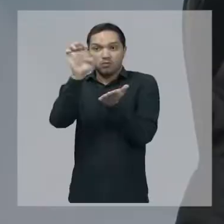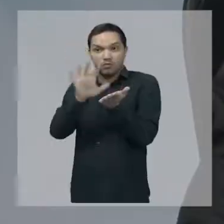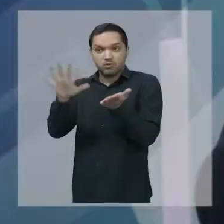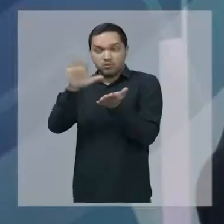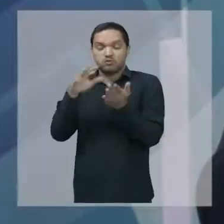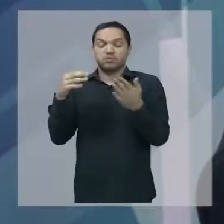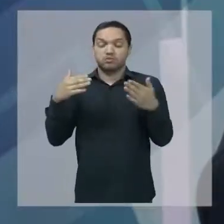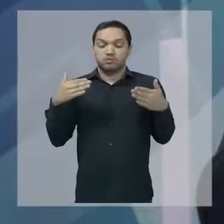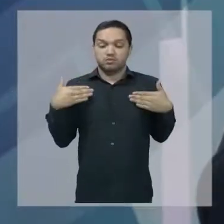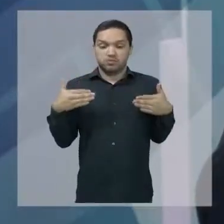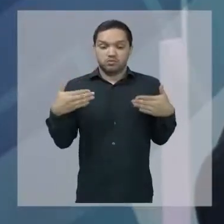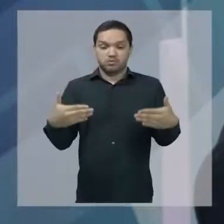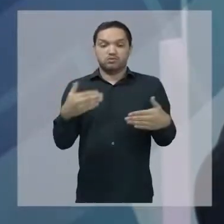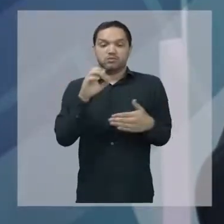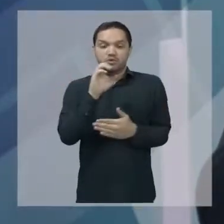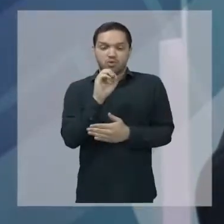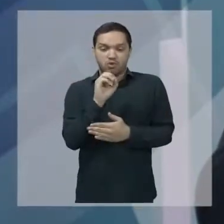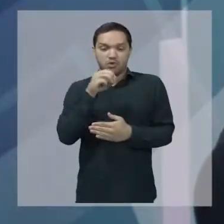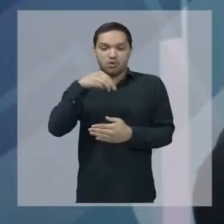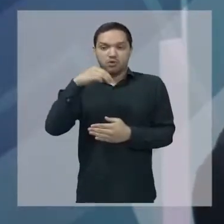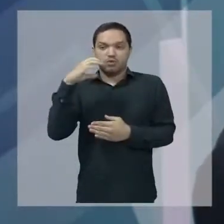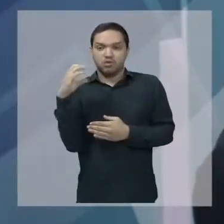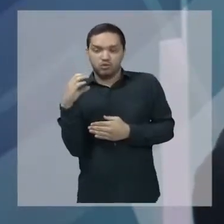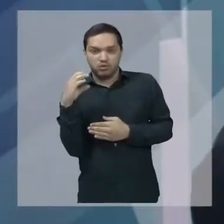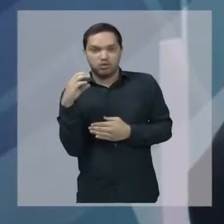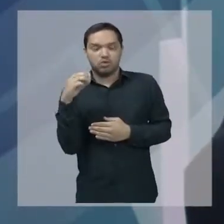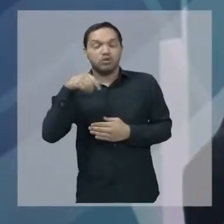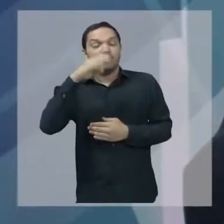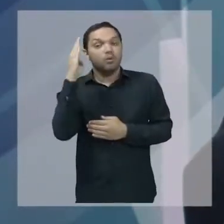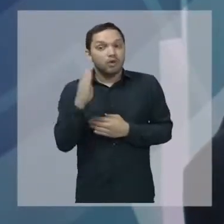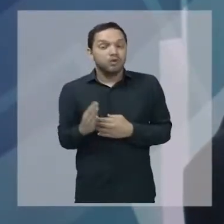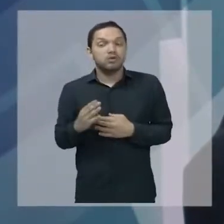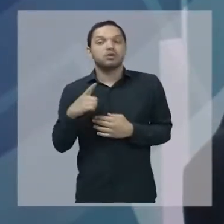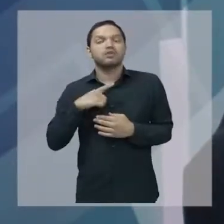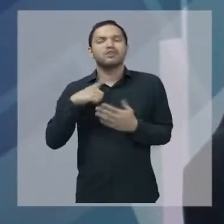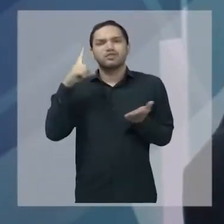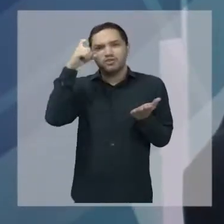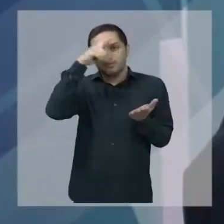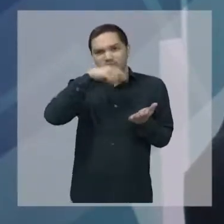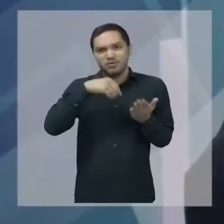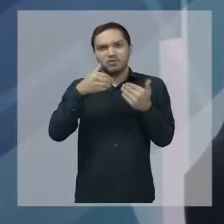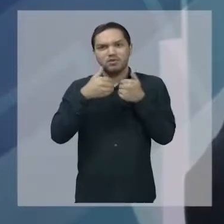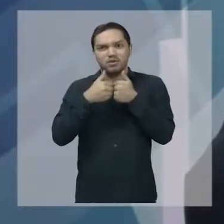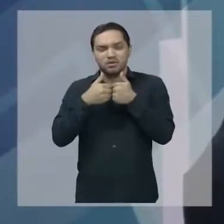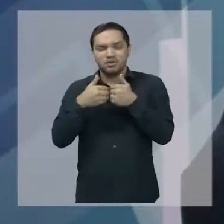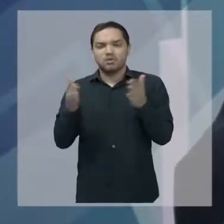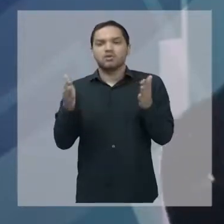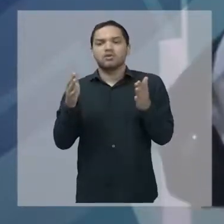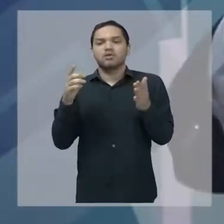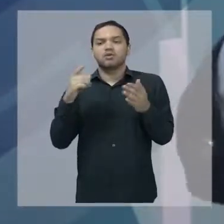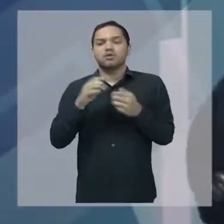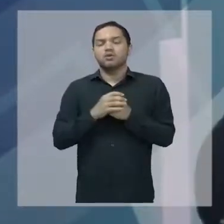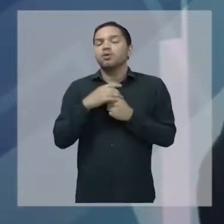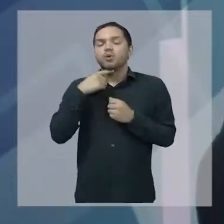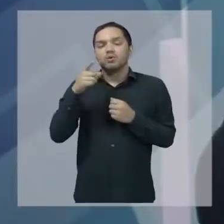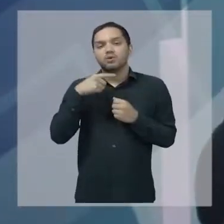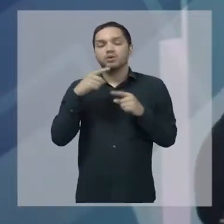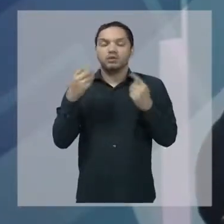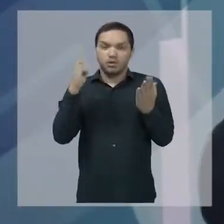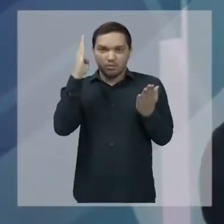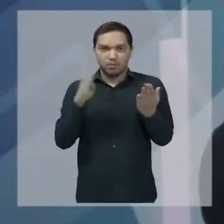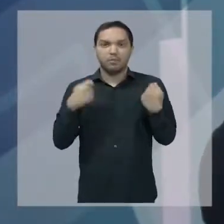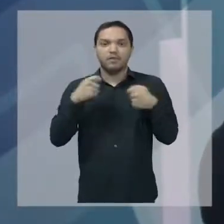acordo com a União Europeia. O ministro da OMC, o embaixador Roberto Azevedo, brasileiro, tem tido dificuldade de abrir na OMC porque a rodada Doha não